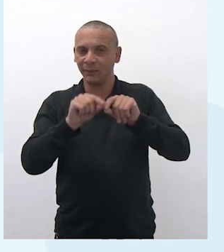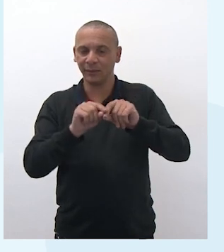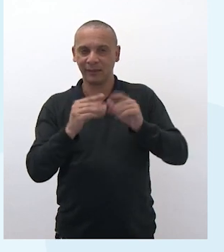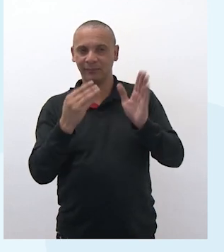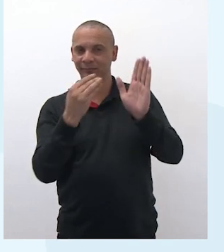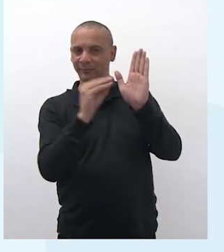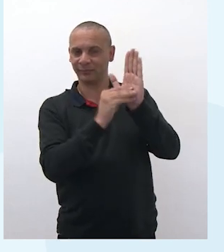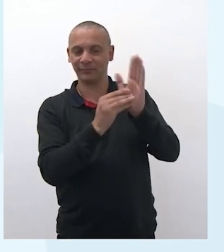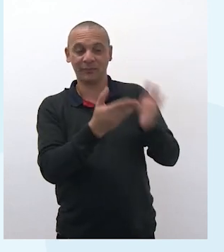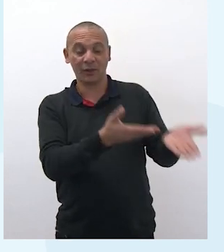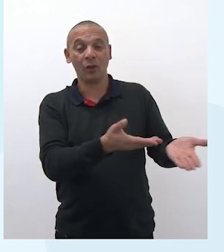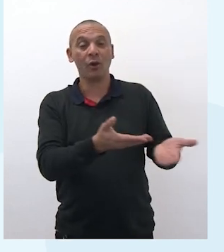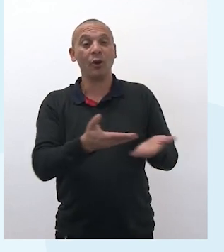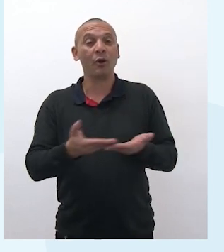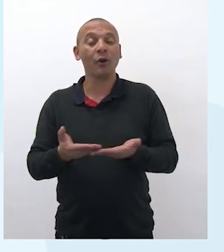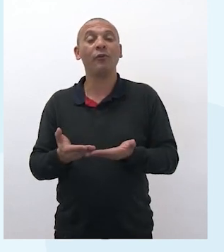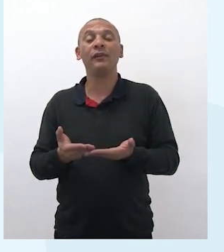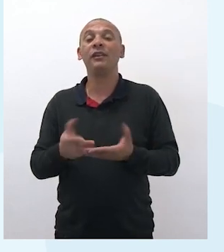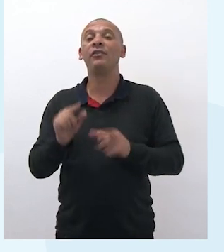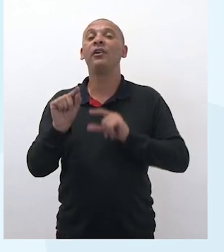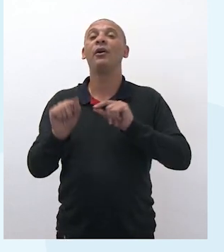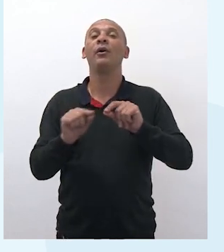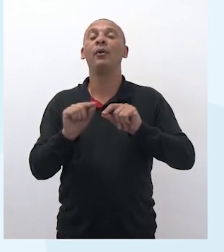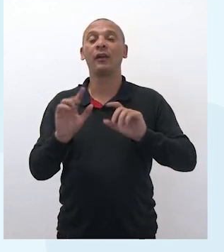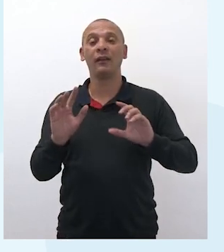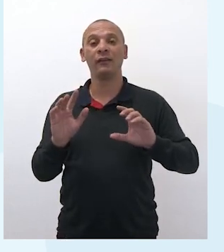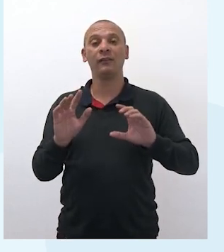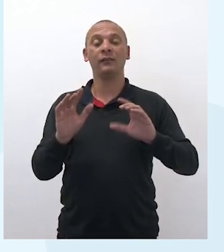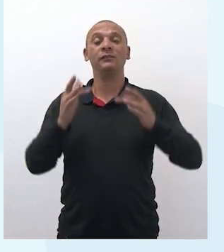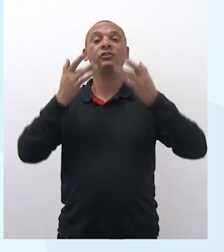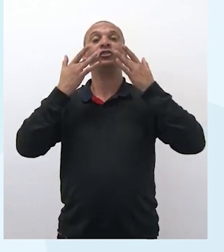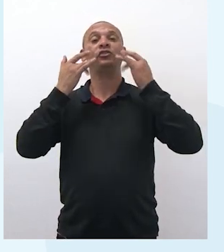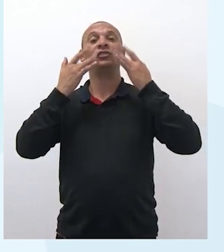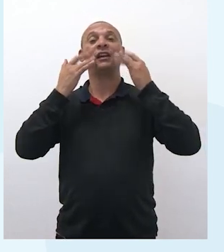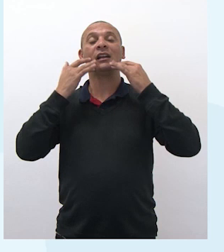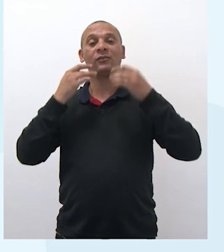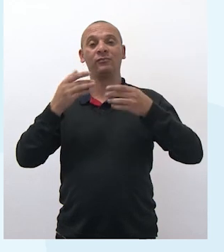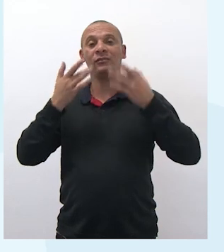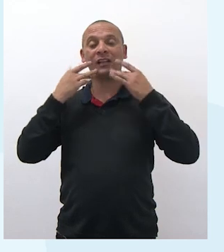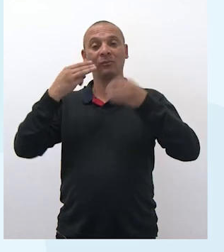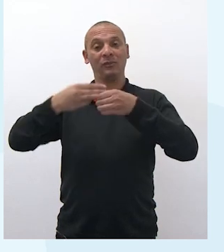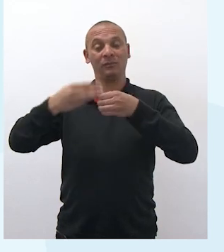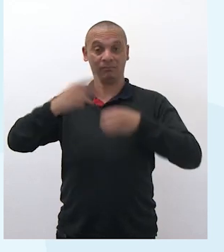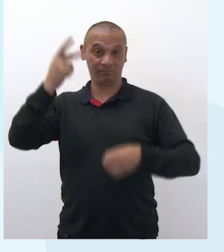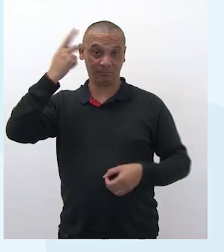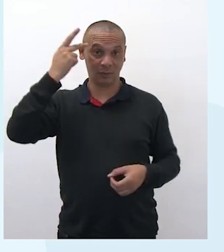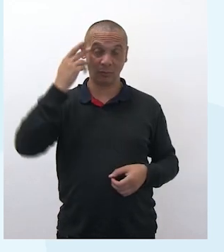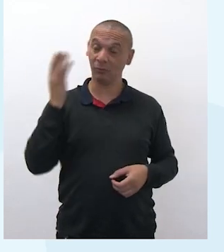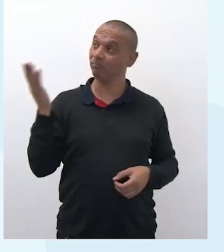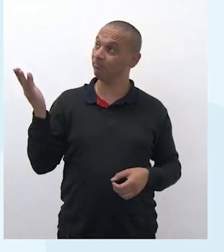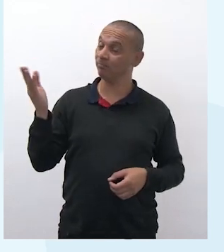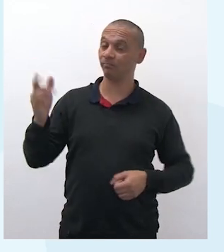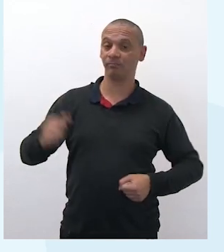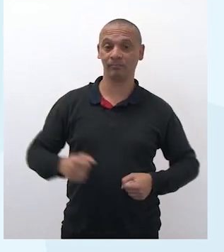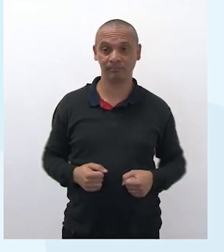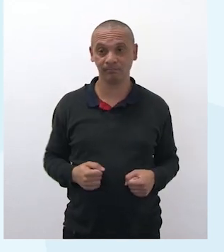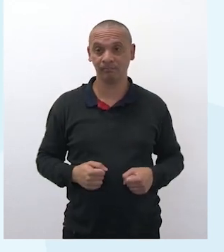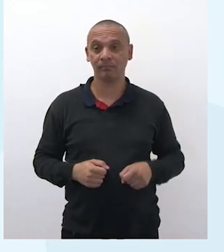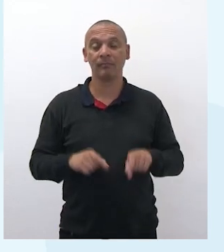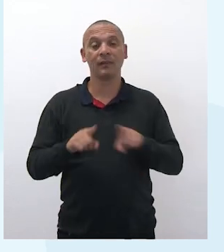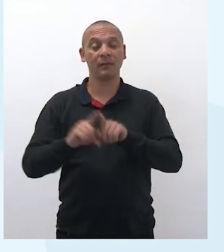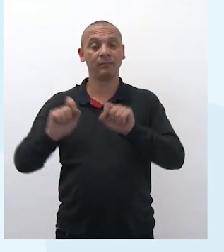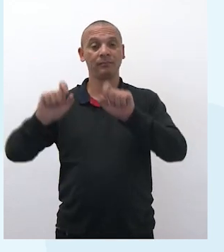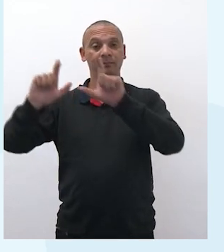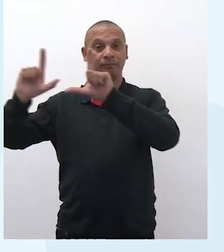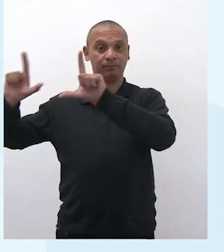um convite para ir para uma peça no Teatro Municipal de São Paulo, né? Por fim, no